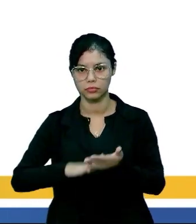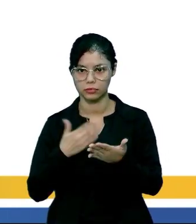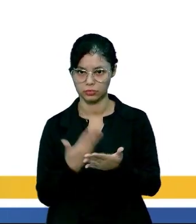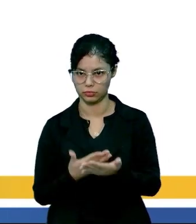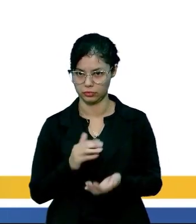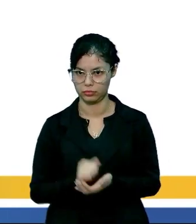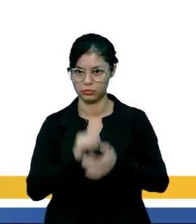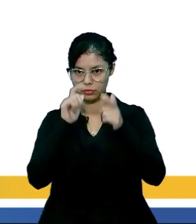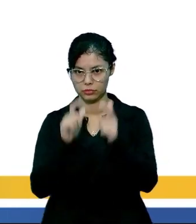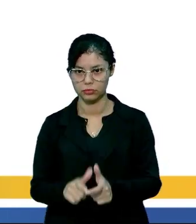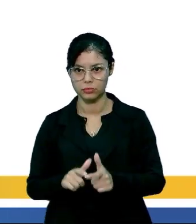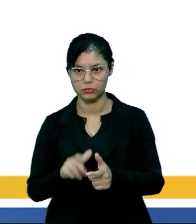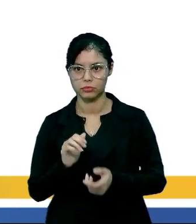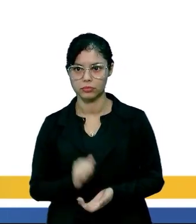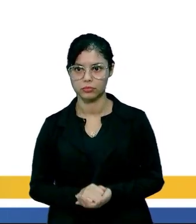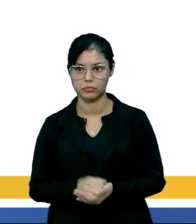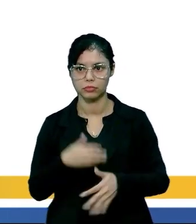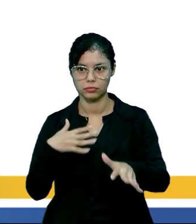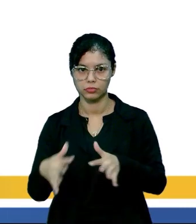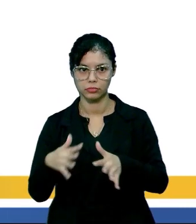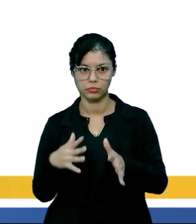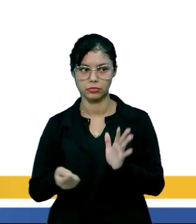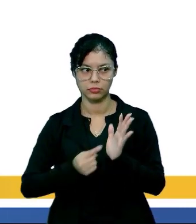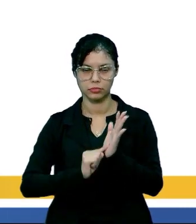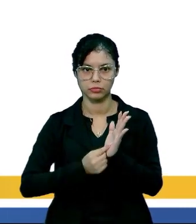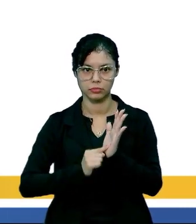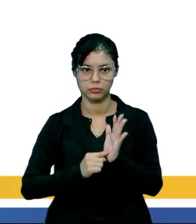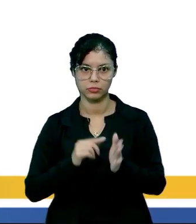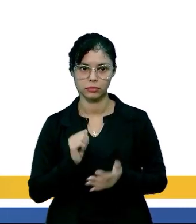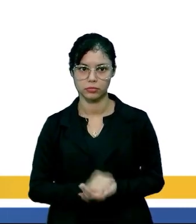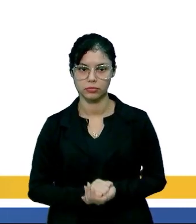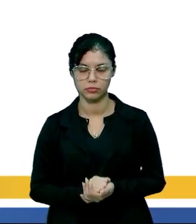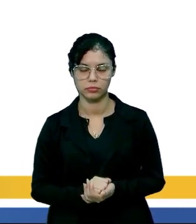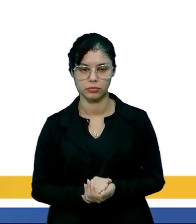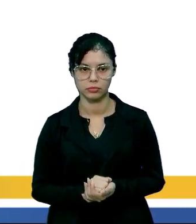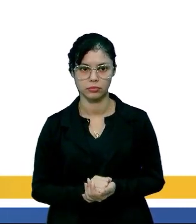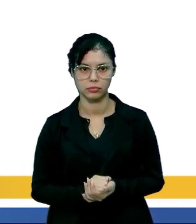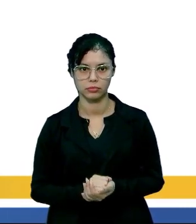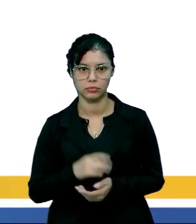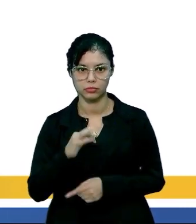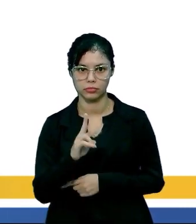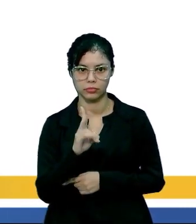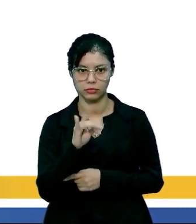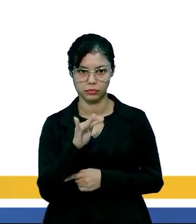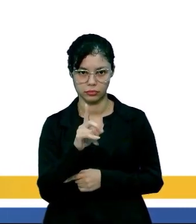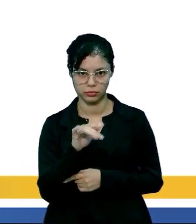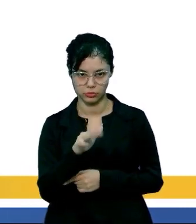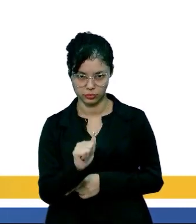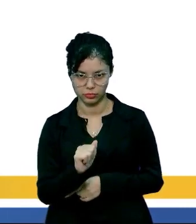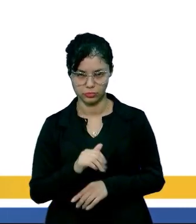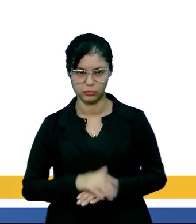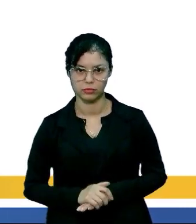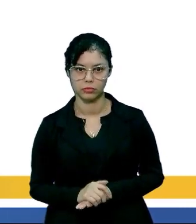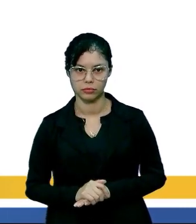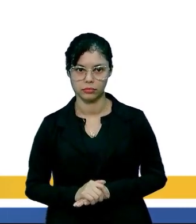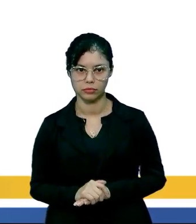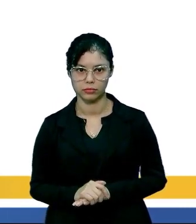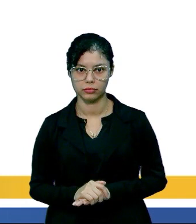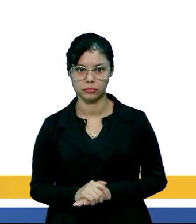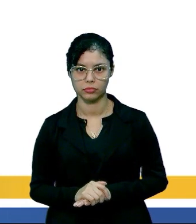necessário interpretar a localização e a movimentação de pontos no